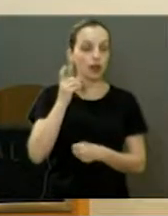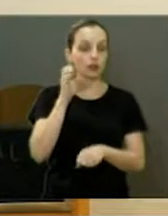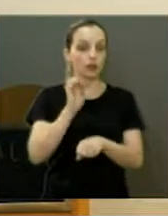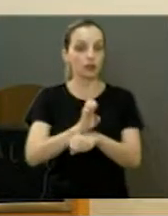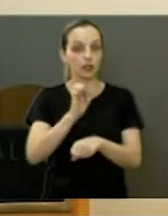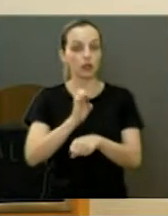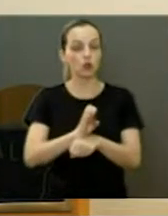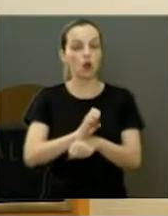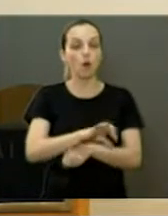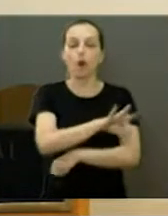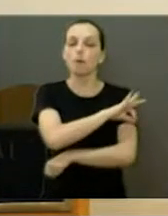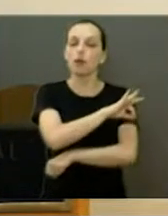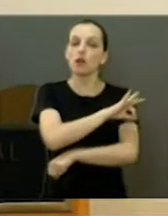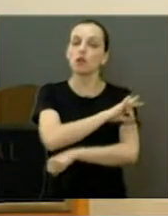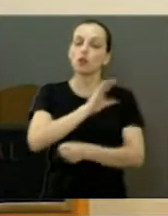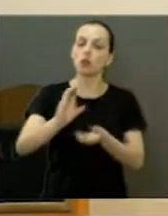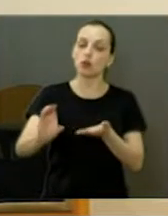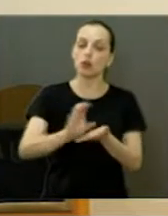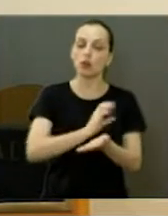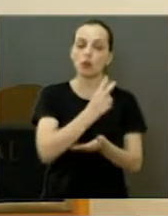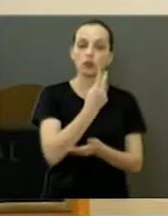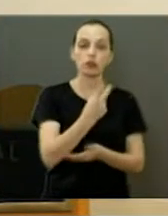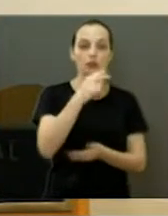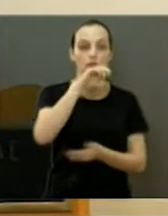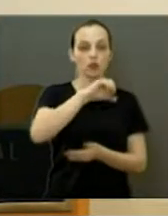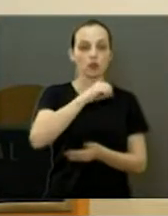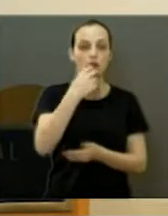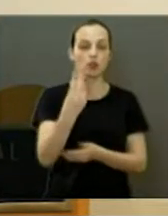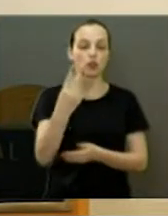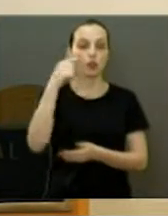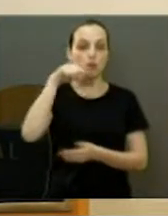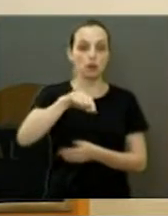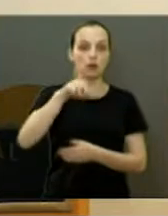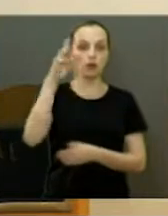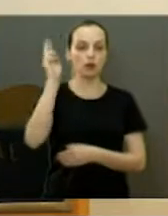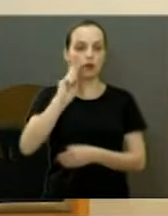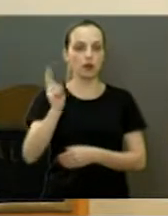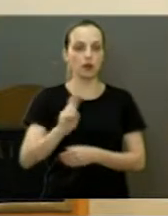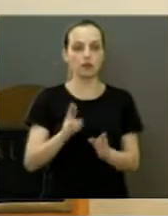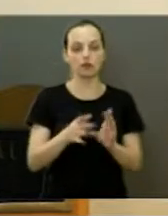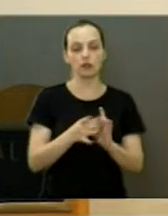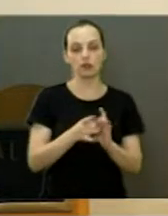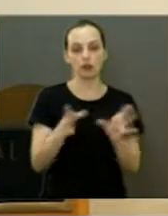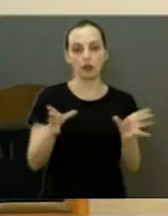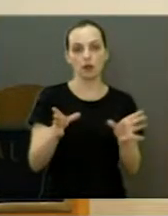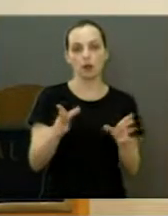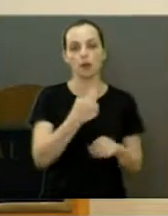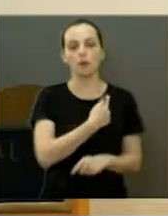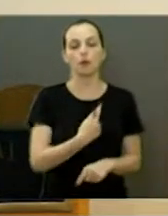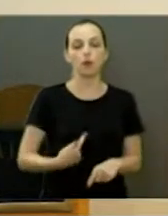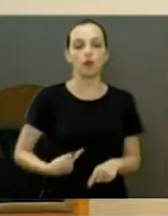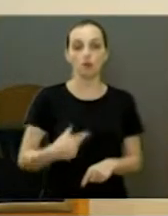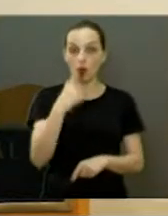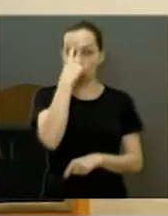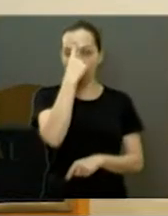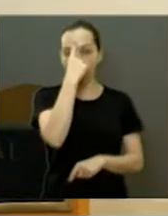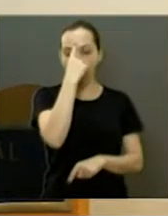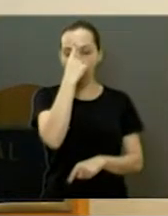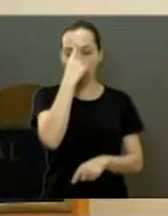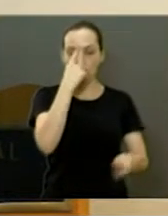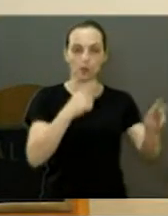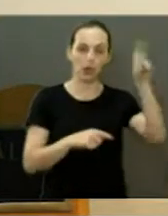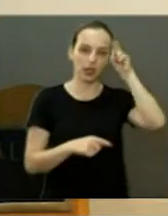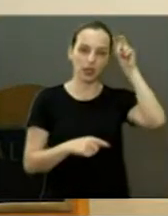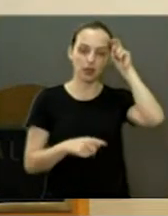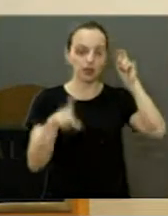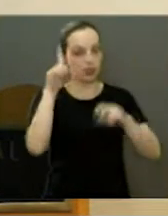foi agraciada com emendas no valor de R 292,00, liberado pelo governo Geraldo Alckmin, na última quinta-feira, dia